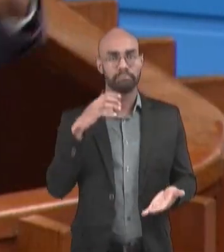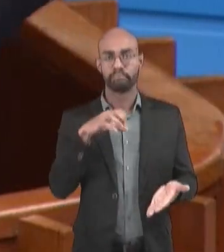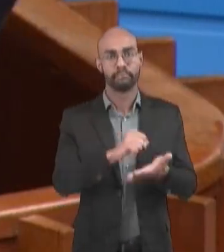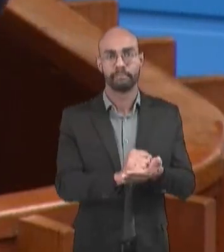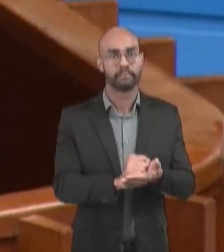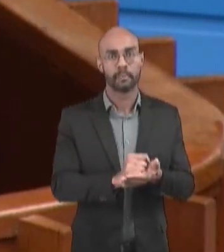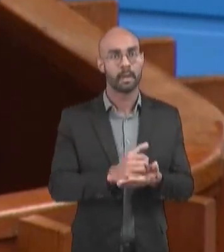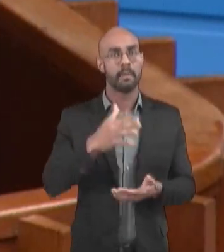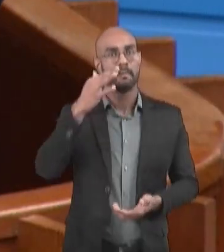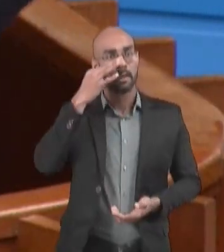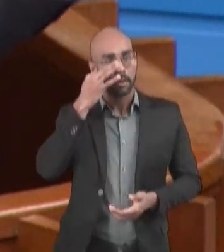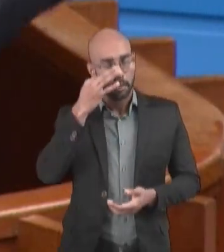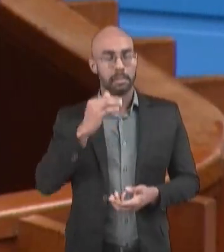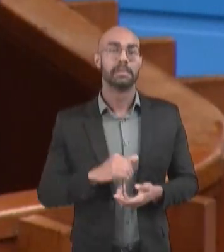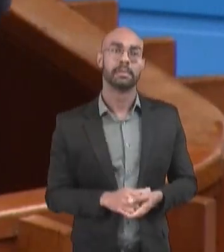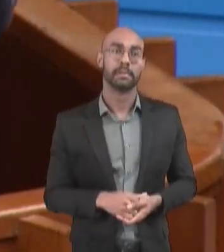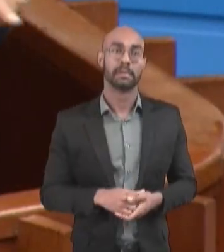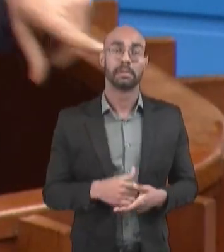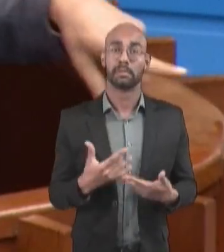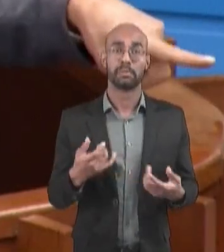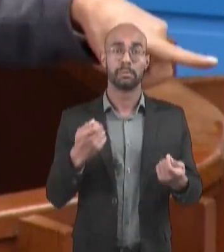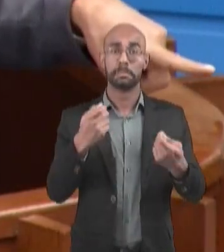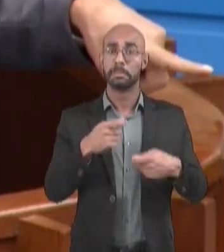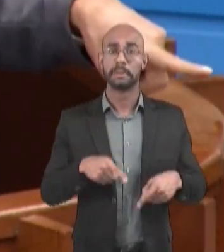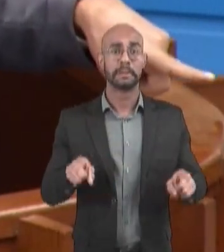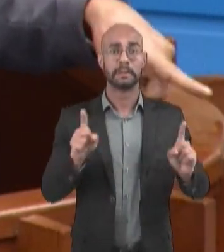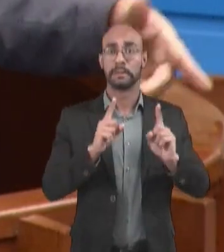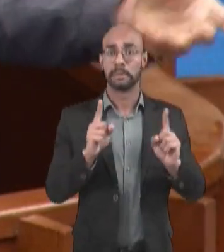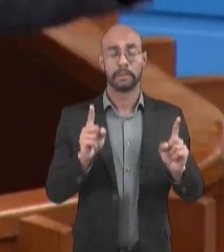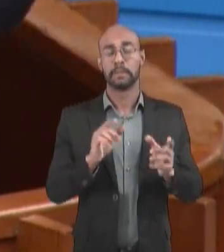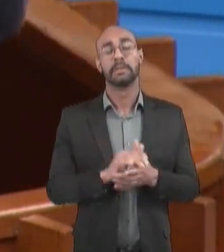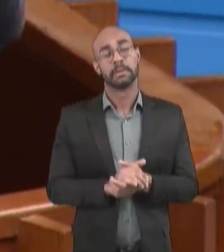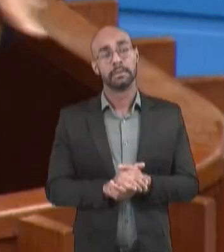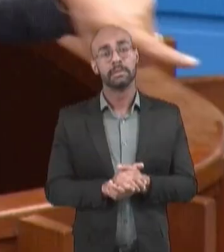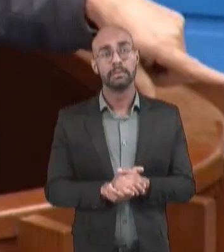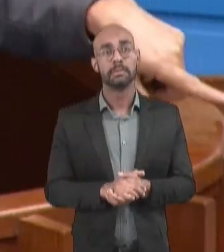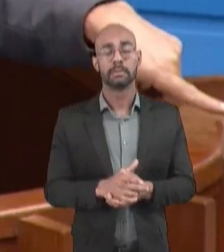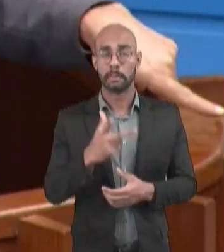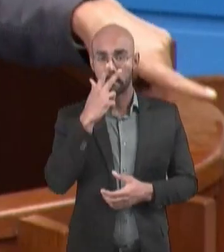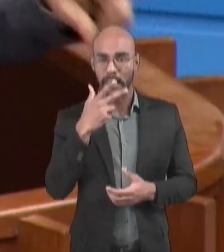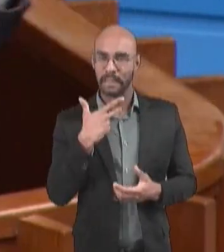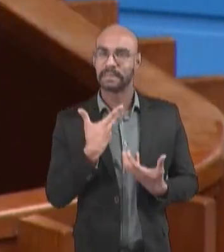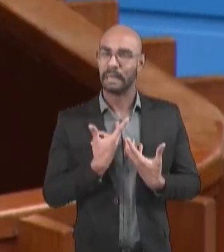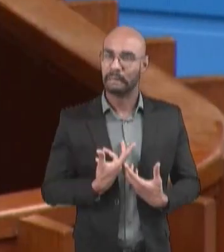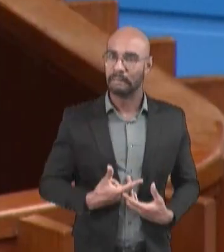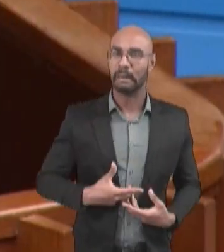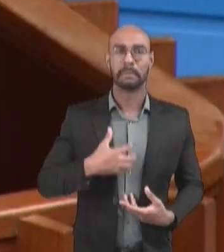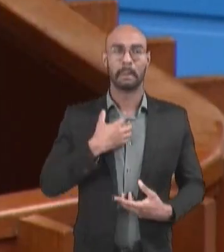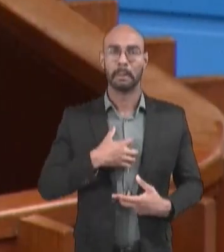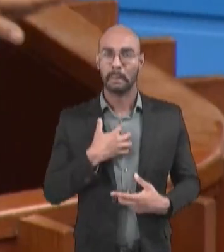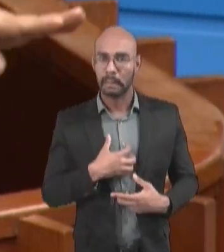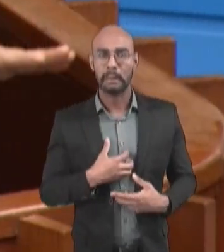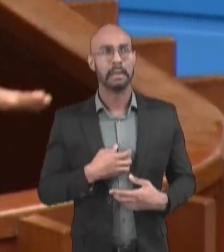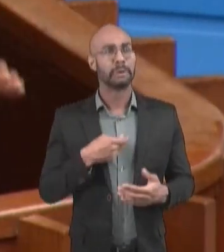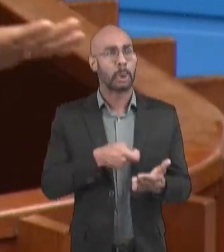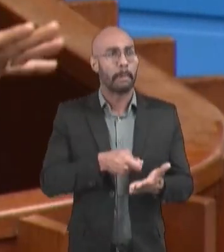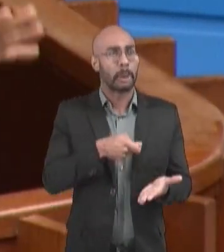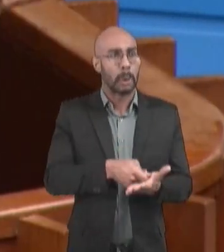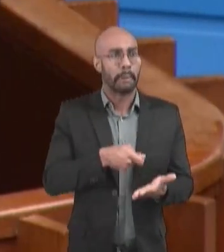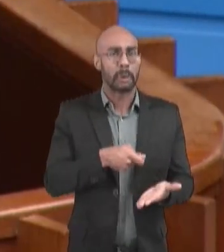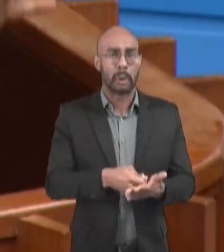esse meu contentamento, né, parcial, porque não precisaria fazer isso, né? Ficou um desgaste violento, na minha visão,